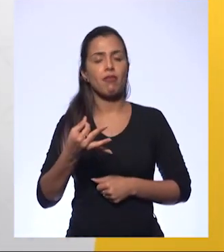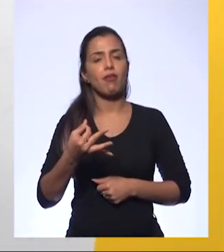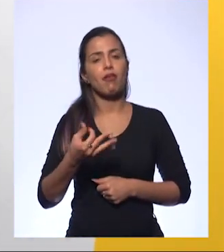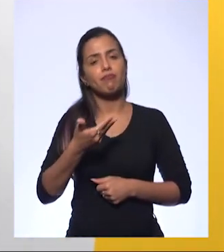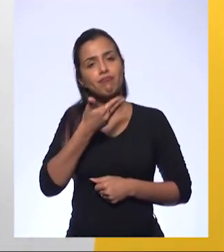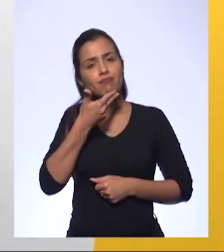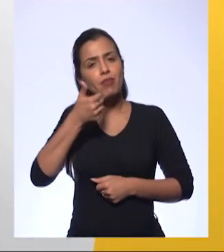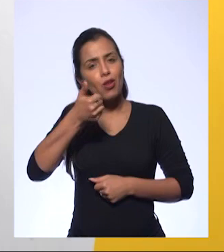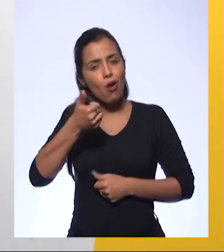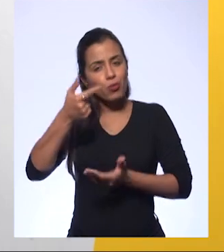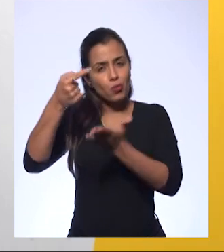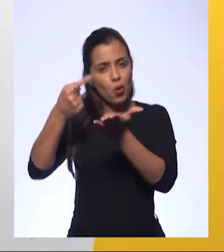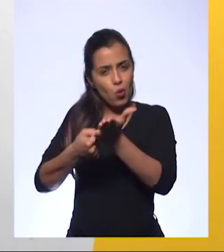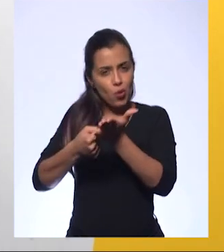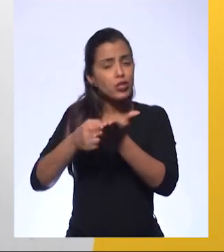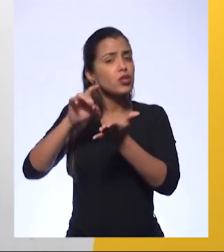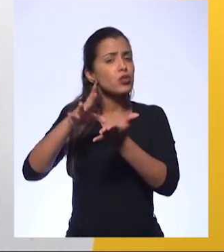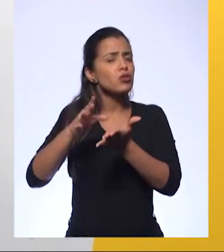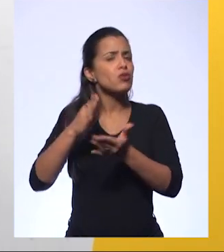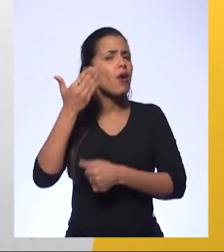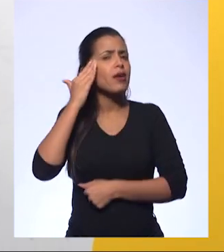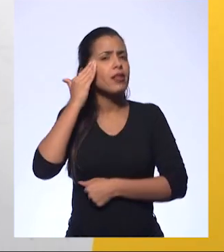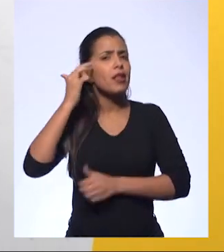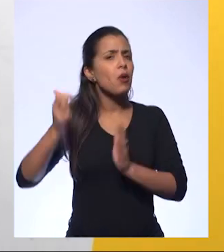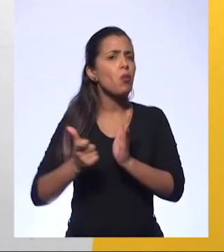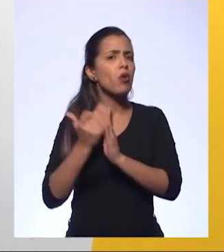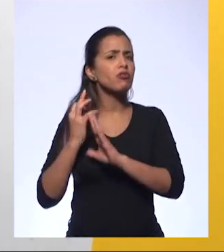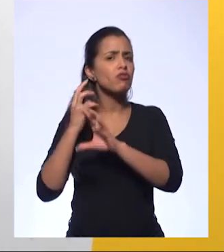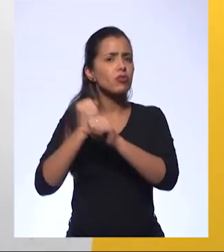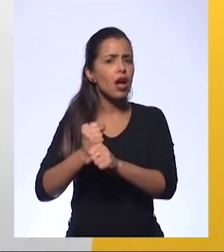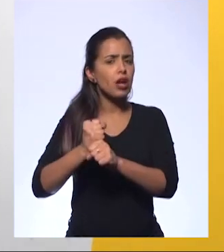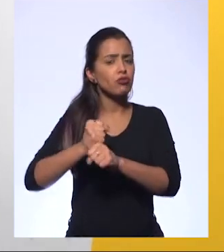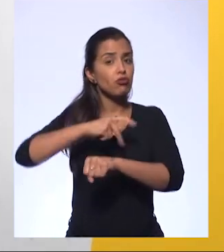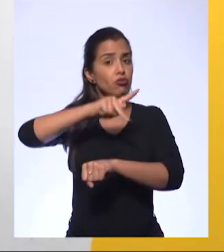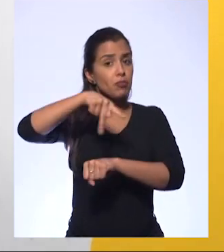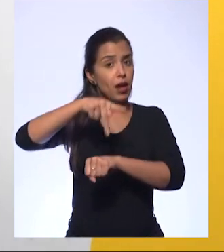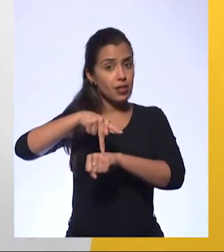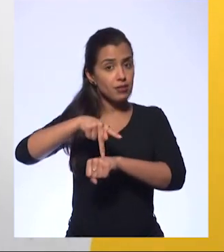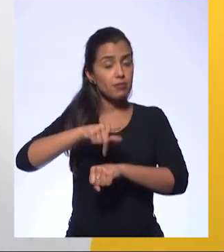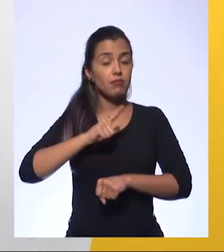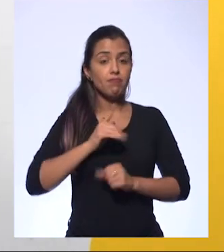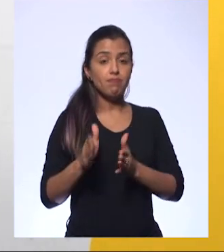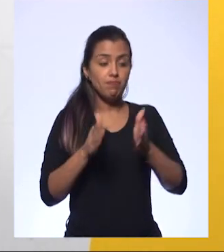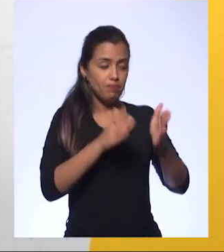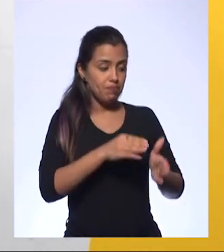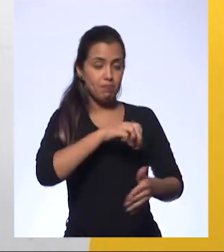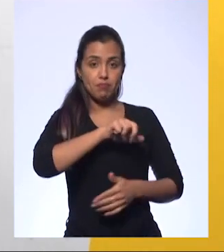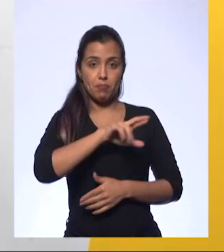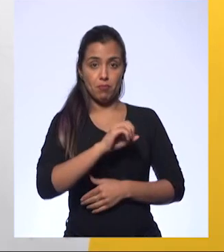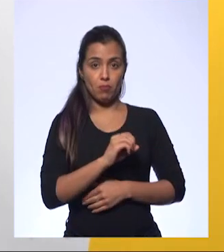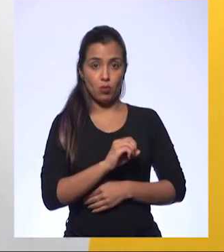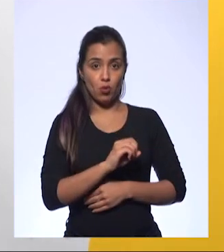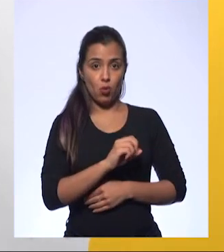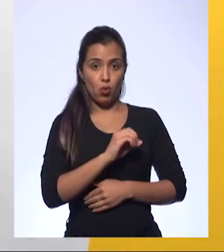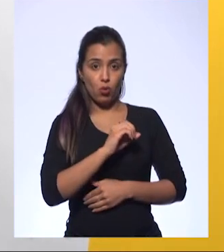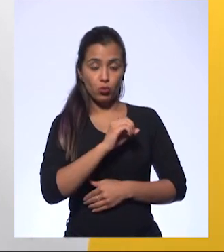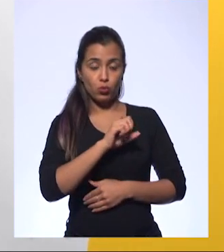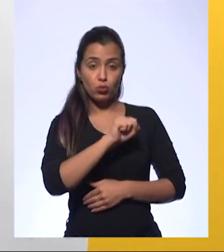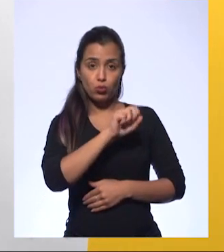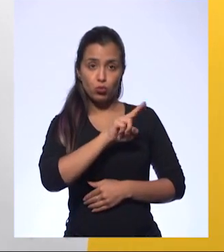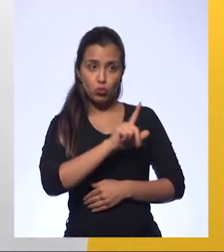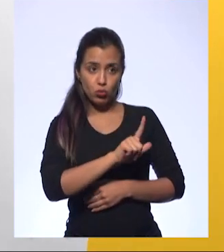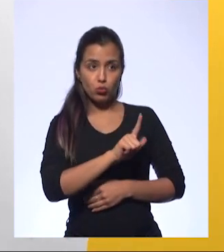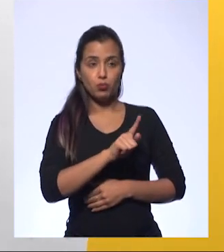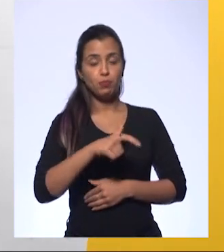basta entender a quantidade de países que o envolvem. De um lado, o Mercosul, bloco formado por Brasil,